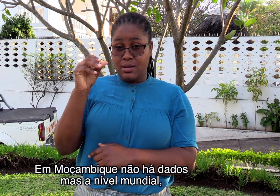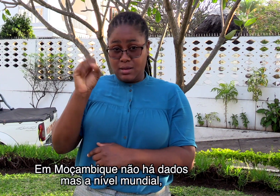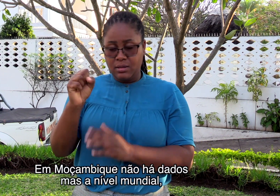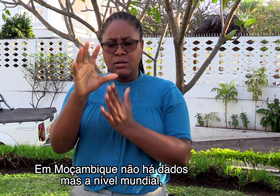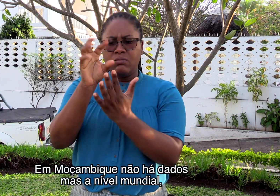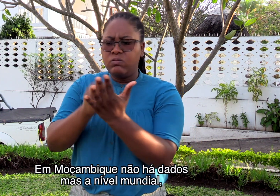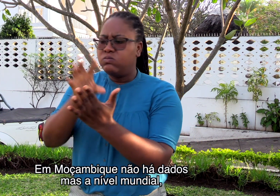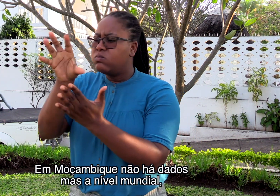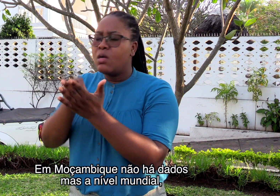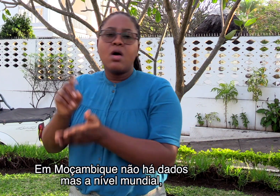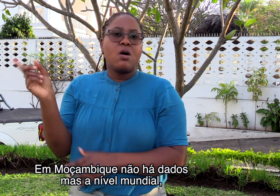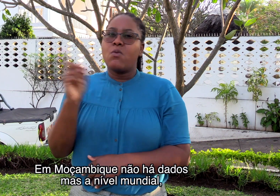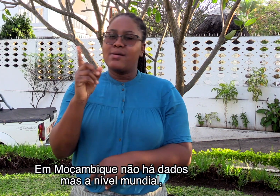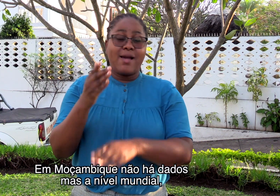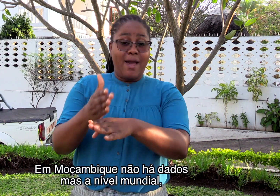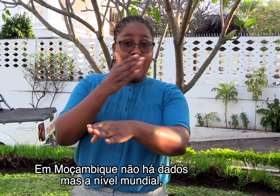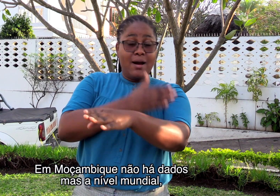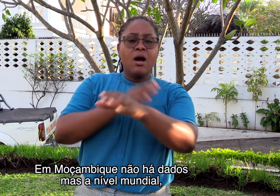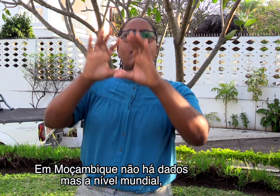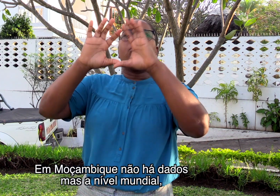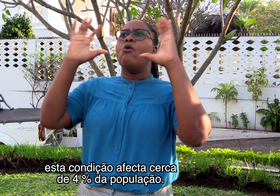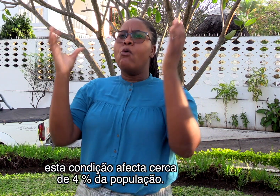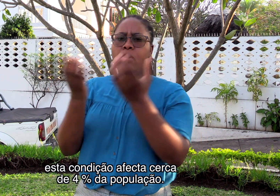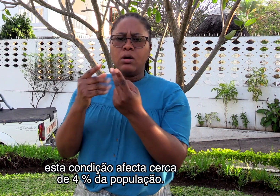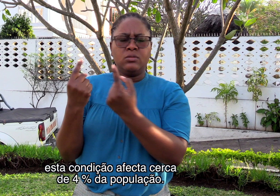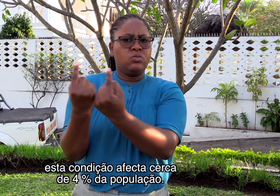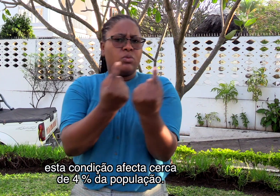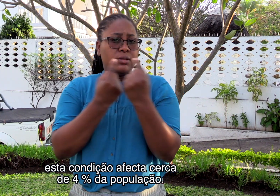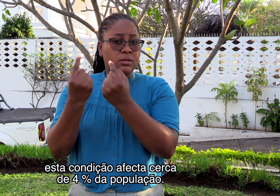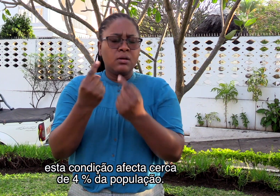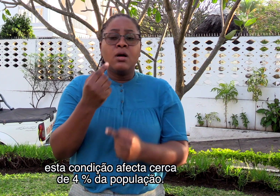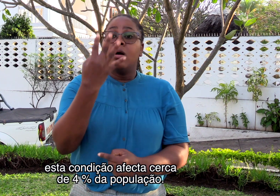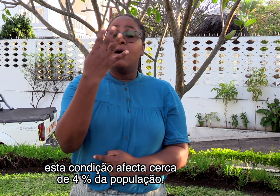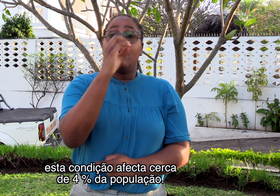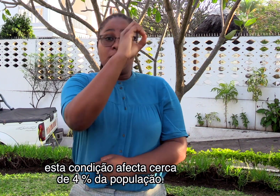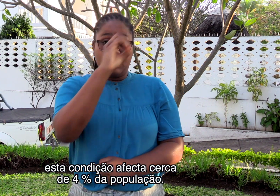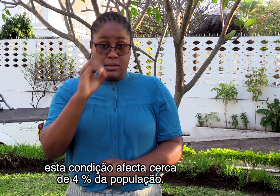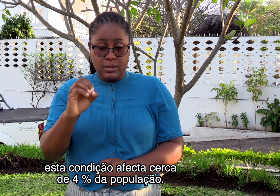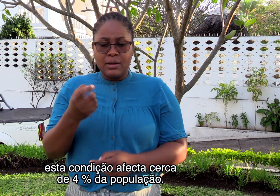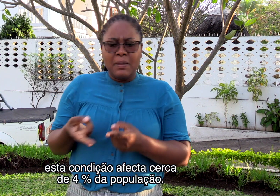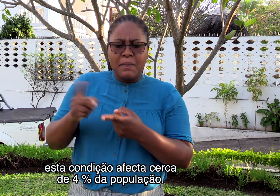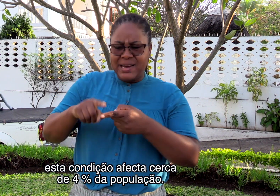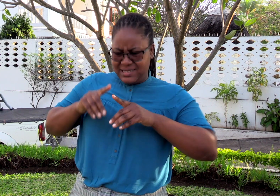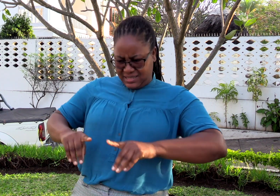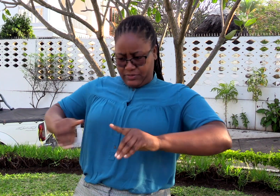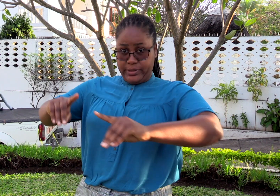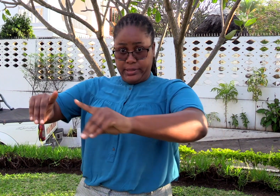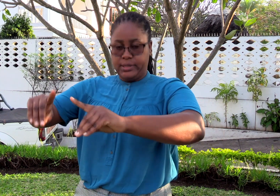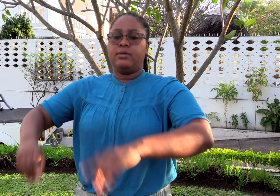Em Moçambique não há dados, mas, ao nível mundial, esta condição afeta cerca de 4% da população.